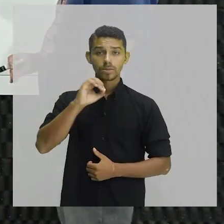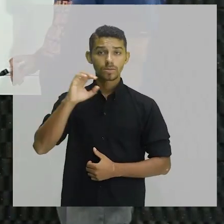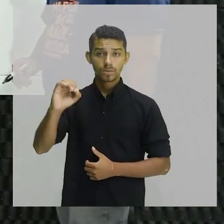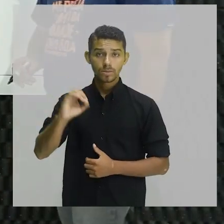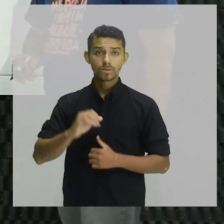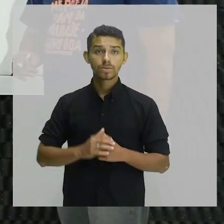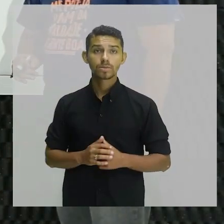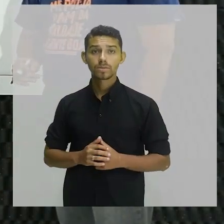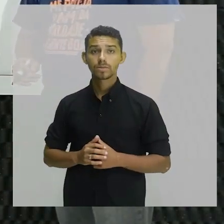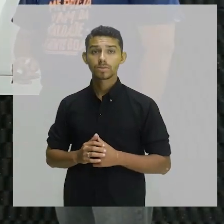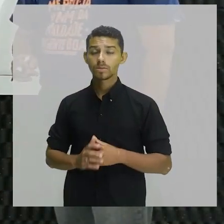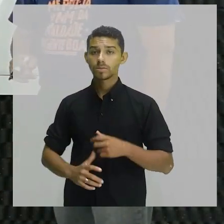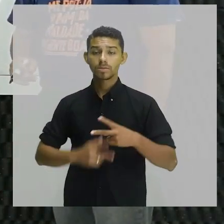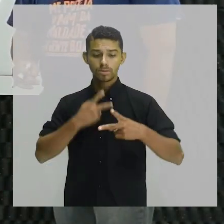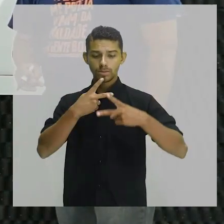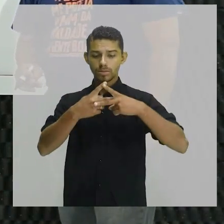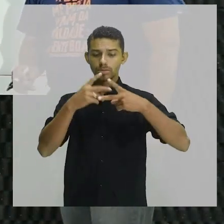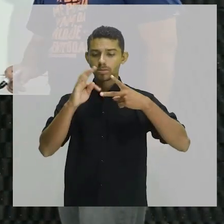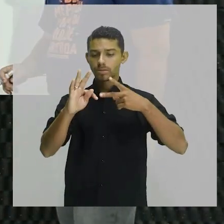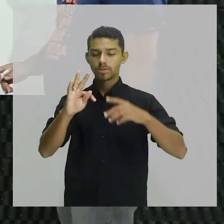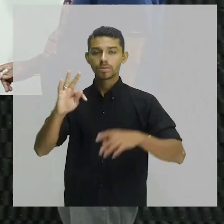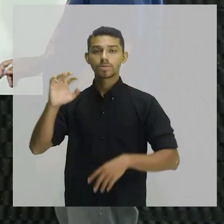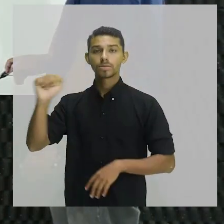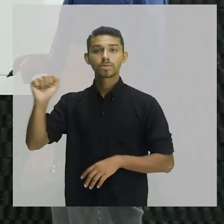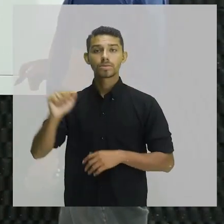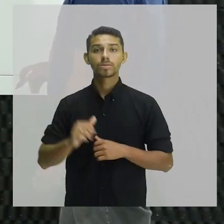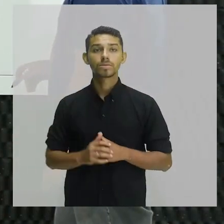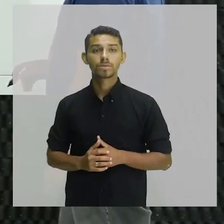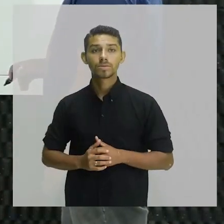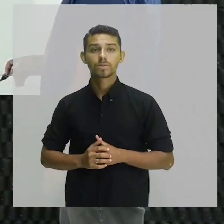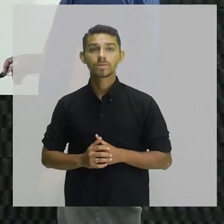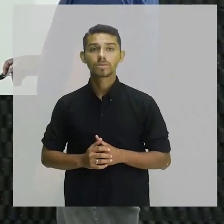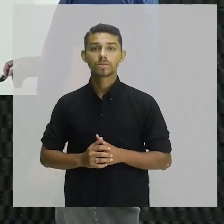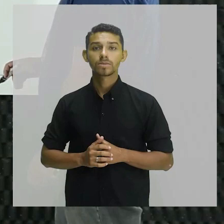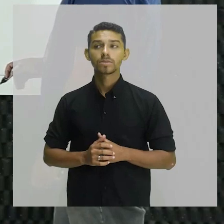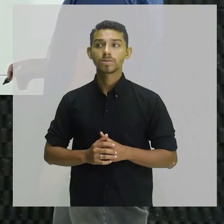o tempo A, tá ok? Então, vai ser quanto?